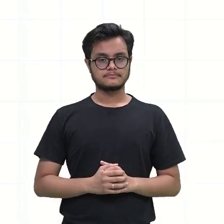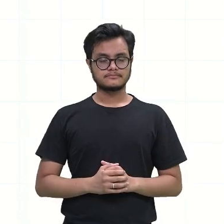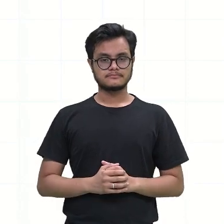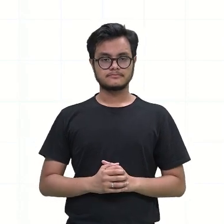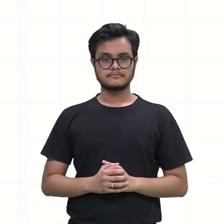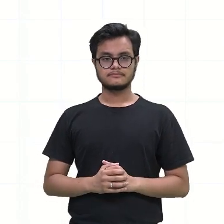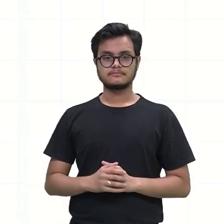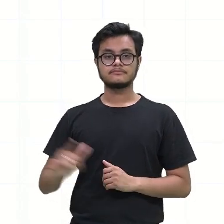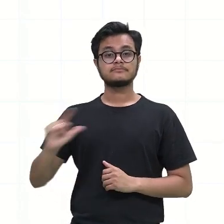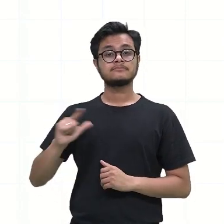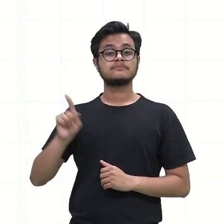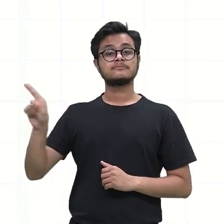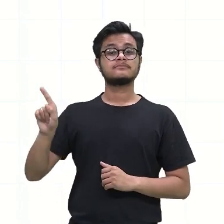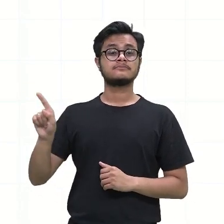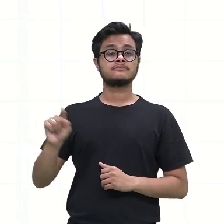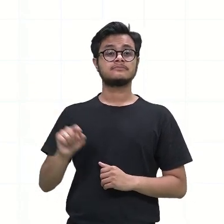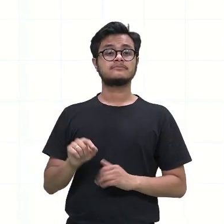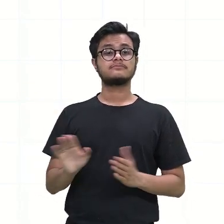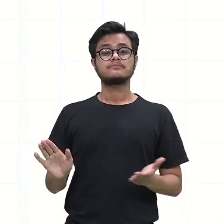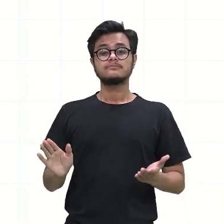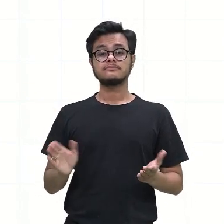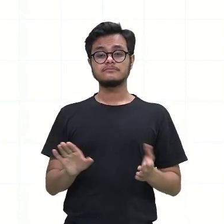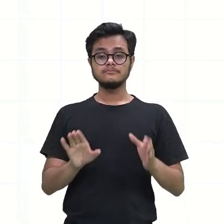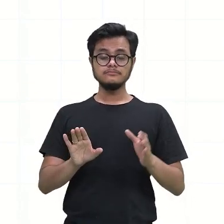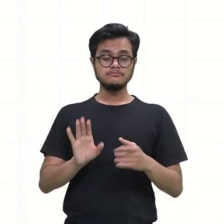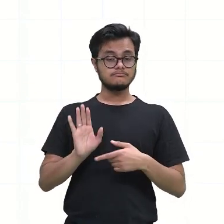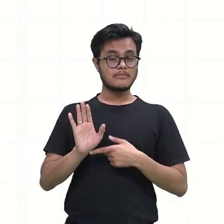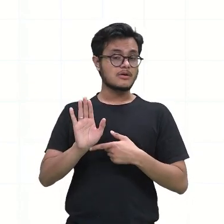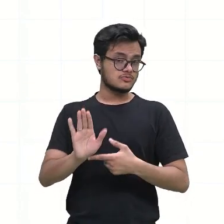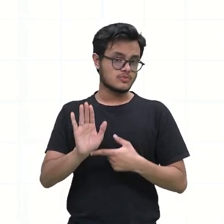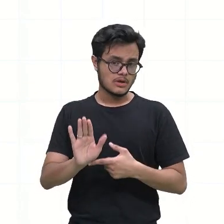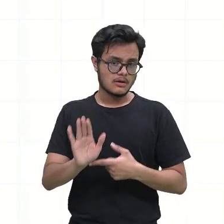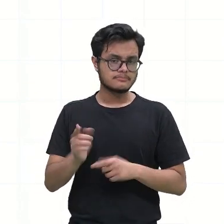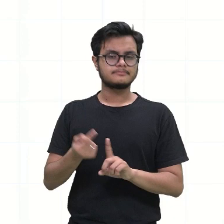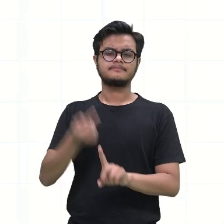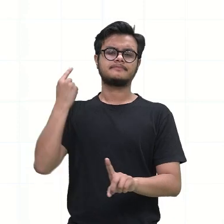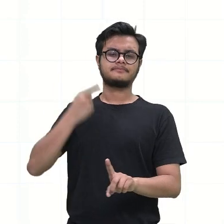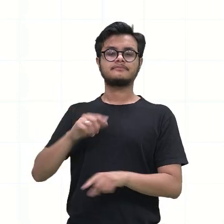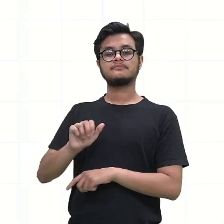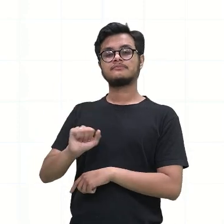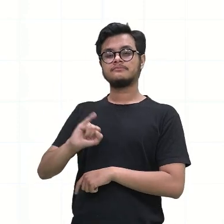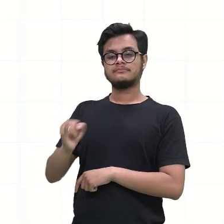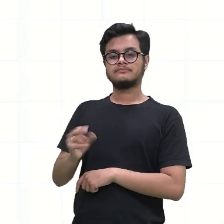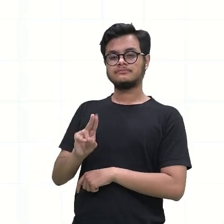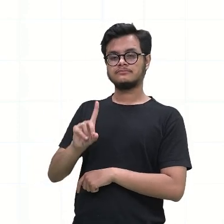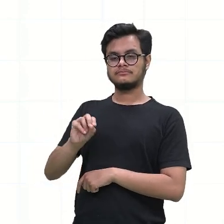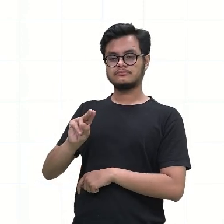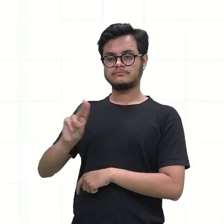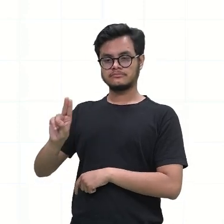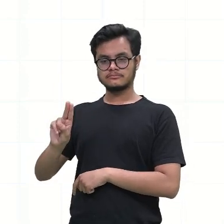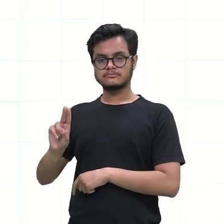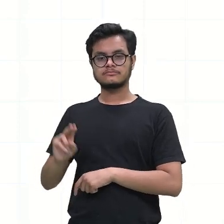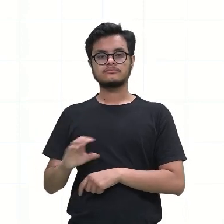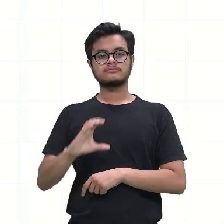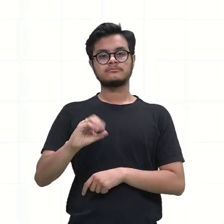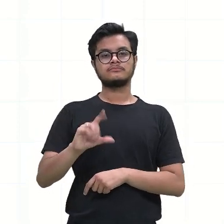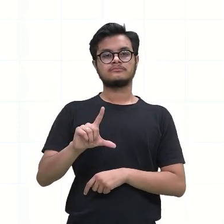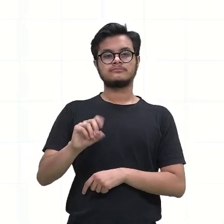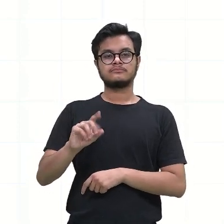ó, o verbo ajudou, uma indicação de ação também no passado, colocar,